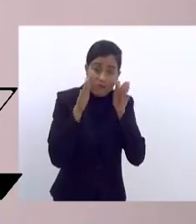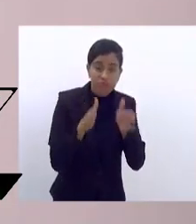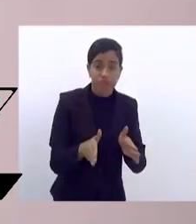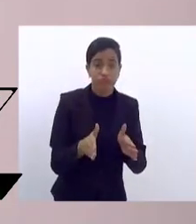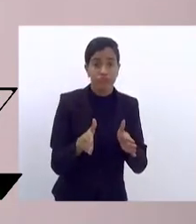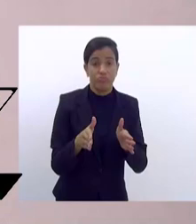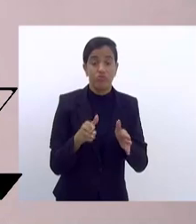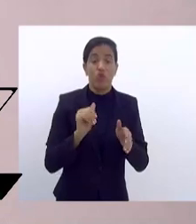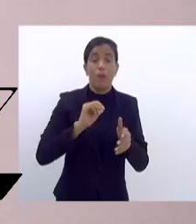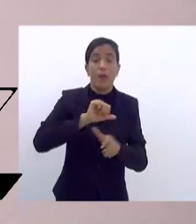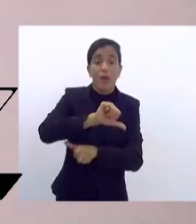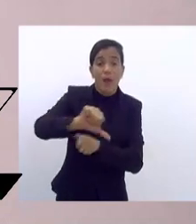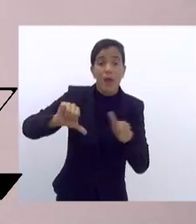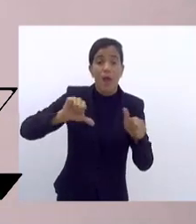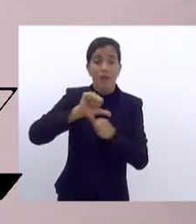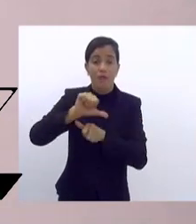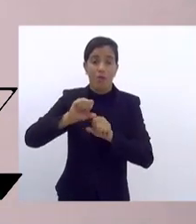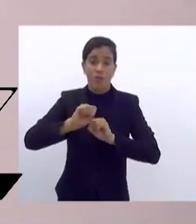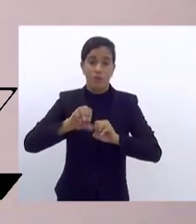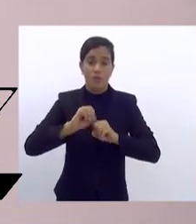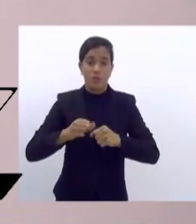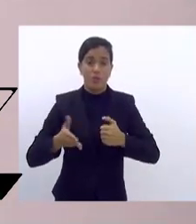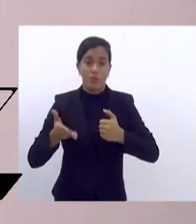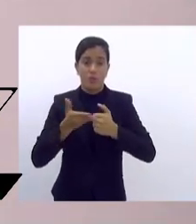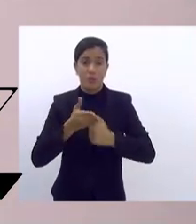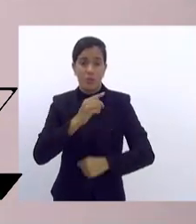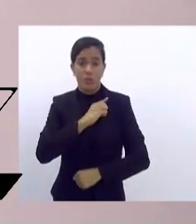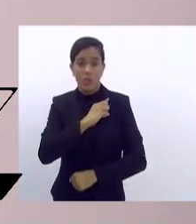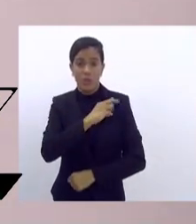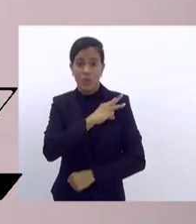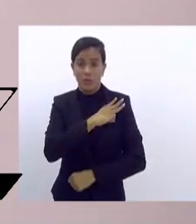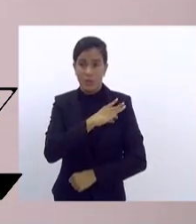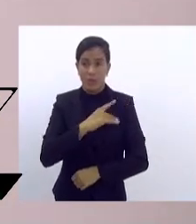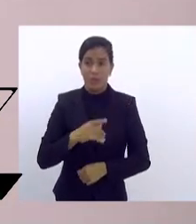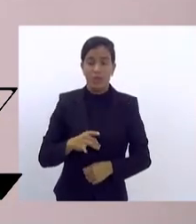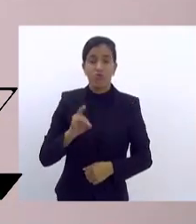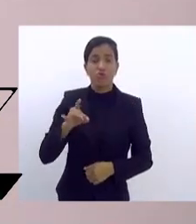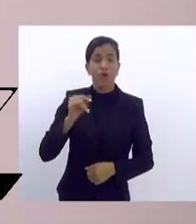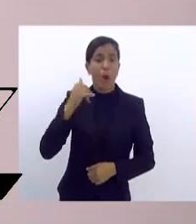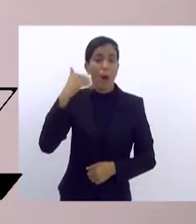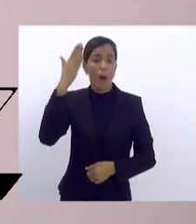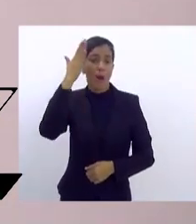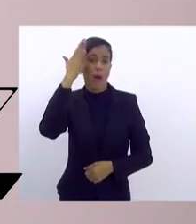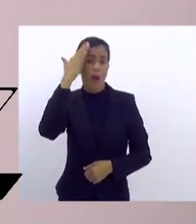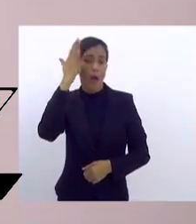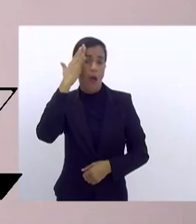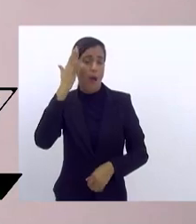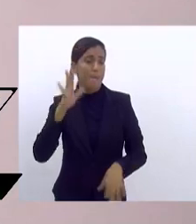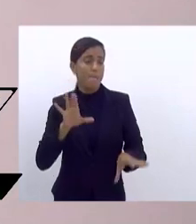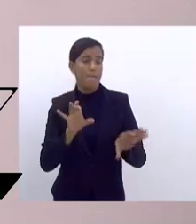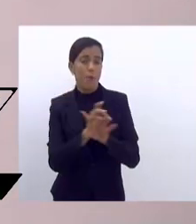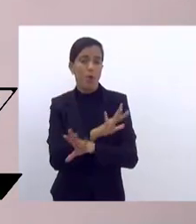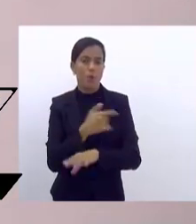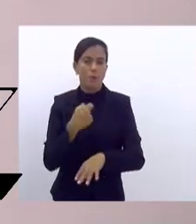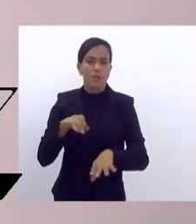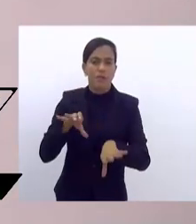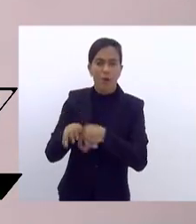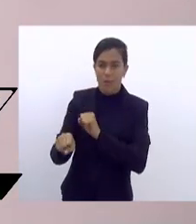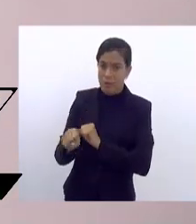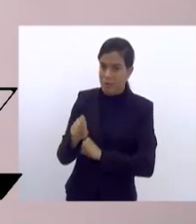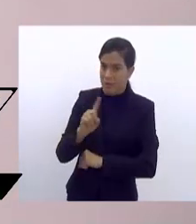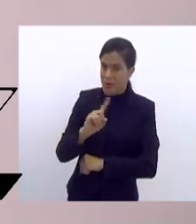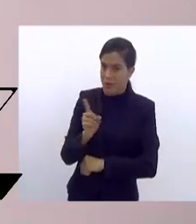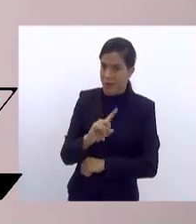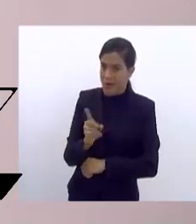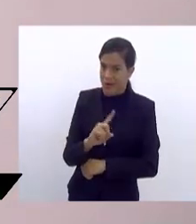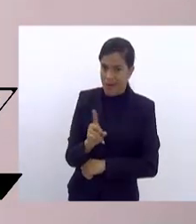reforma do ensino médio instituiu como possibilidade de ter gente com notório saber para ser professor não é boa vontade